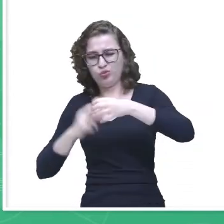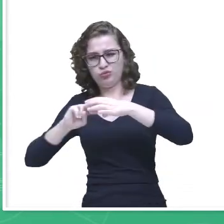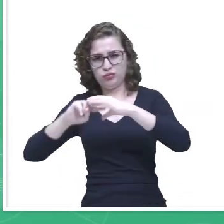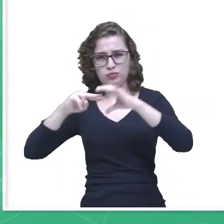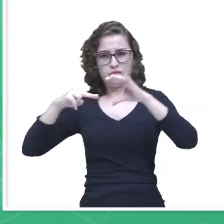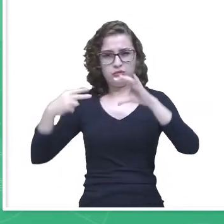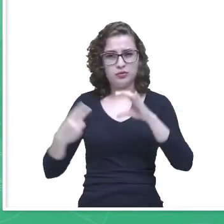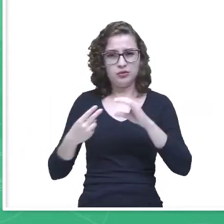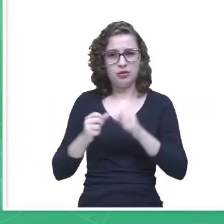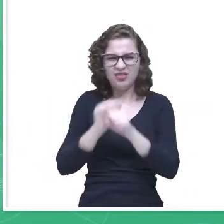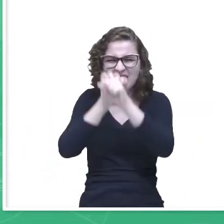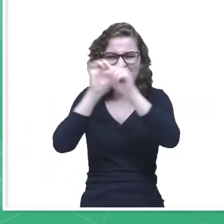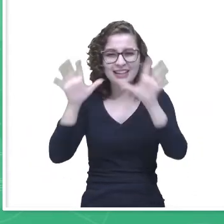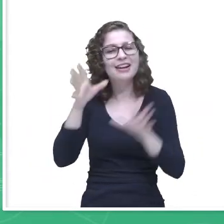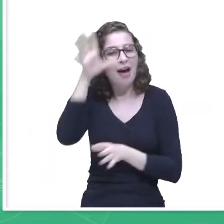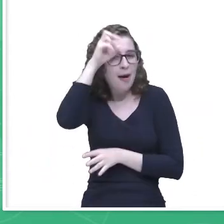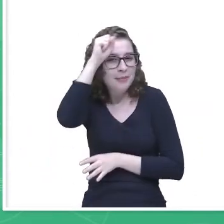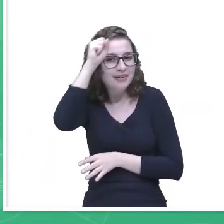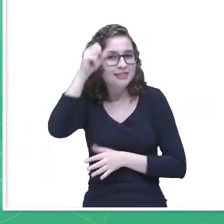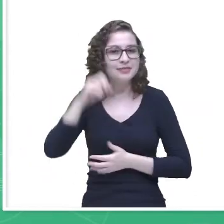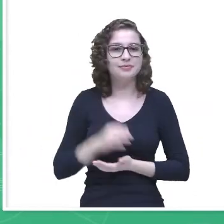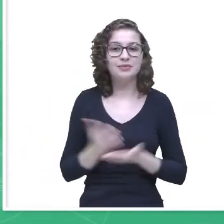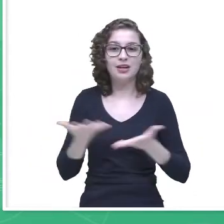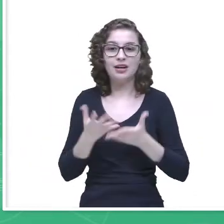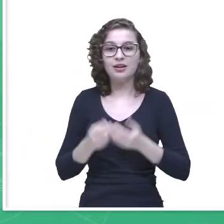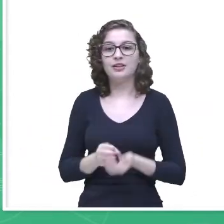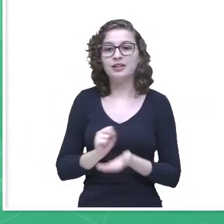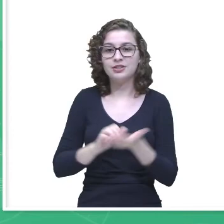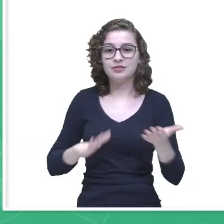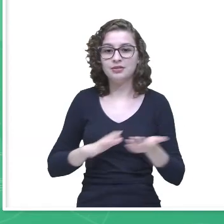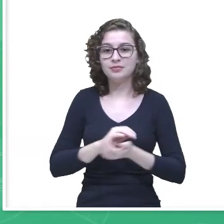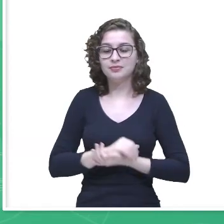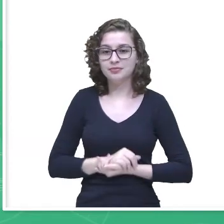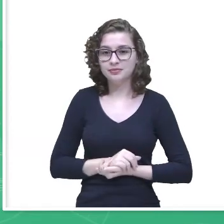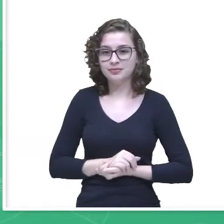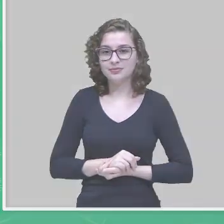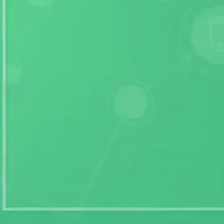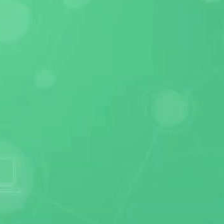cromossômicas. Espero que vocês tenham aprendido bastante. Vamos para a nossa dinâmica?